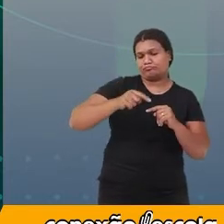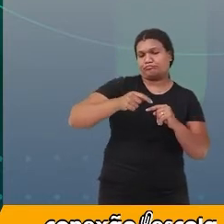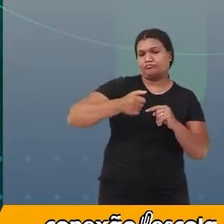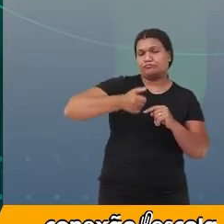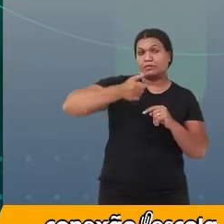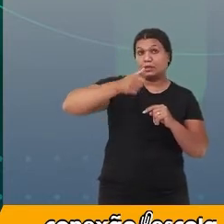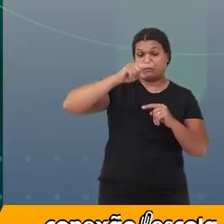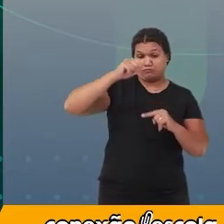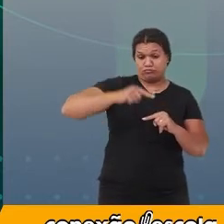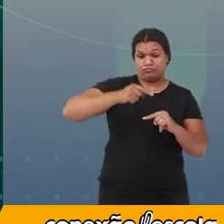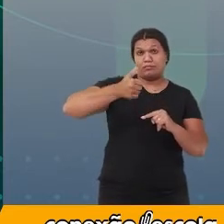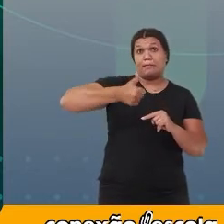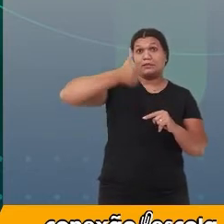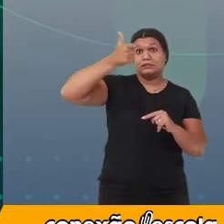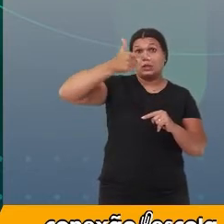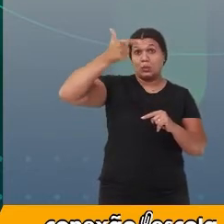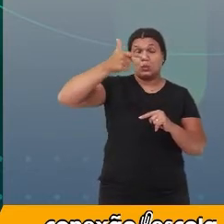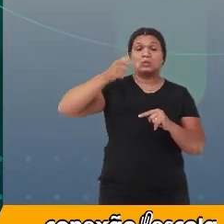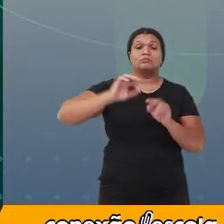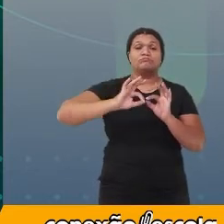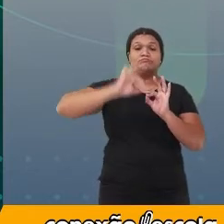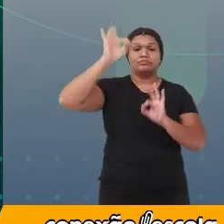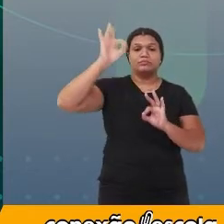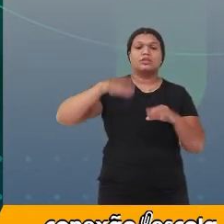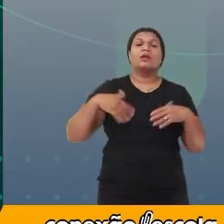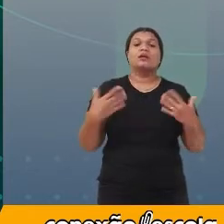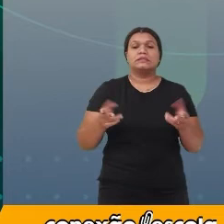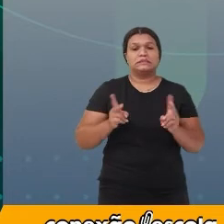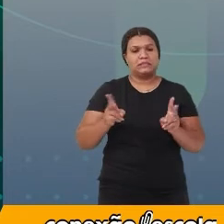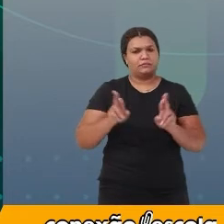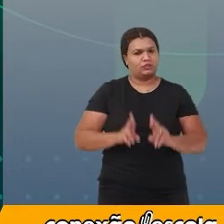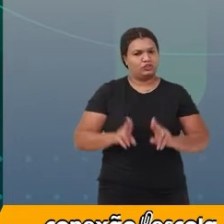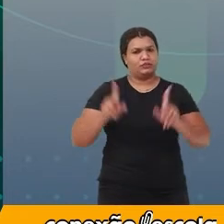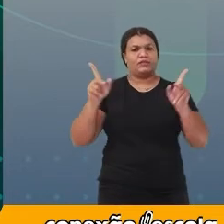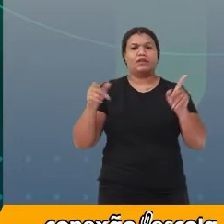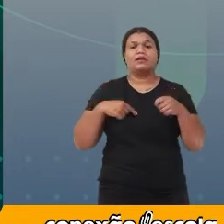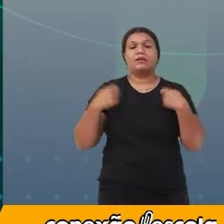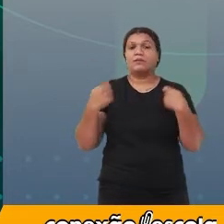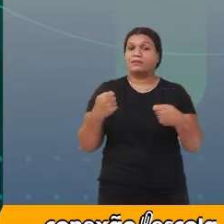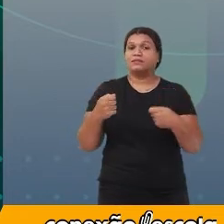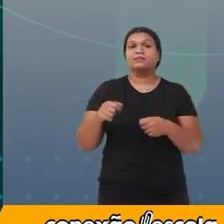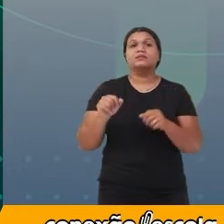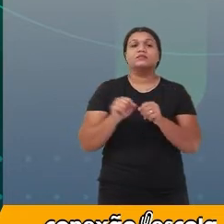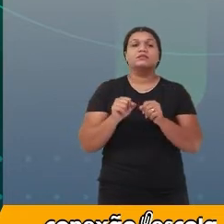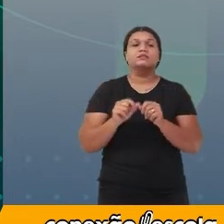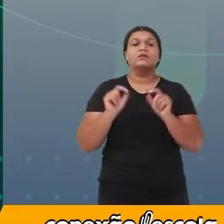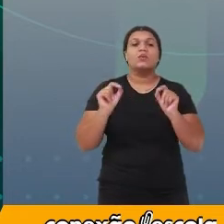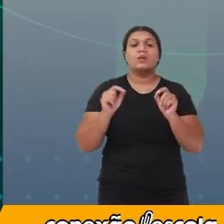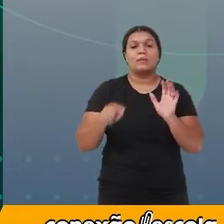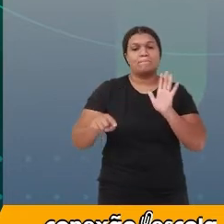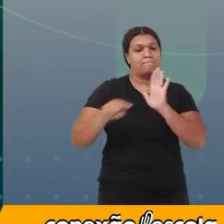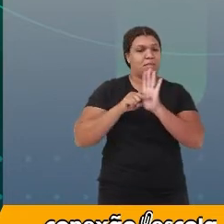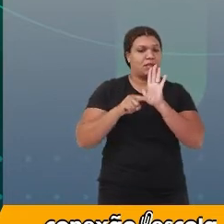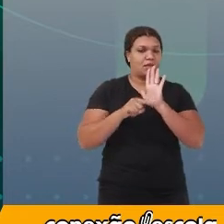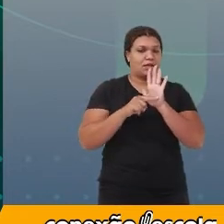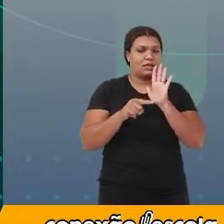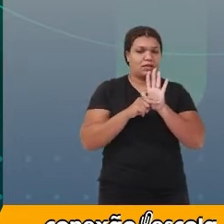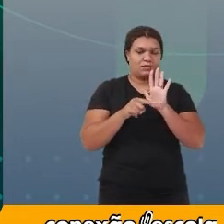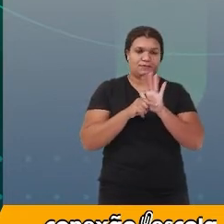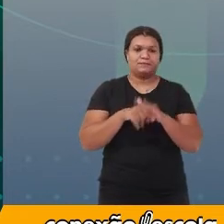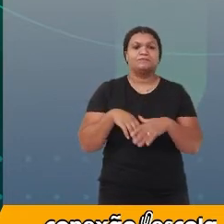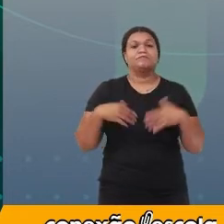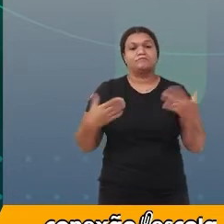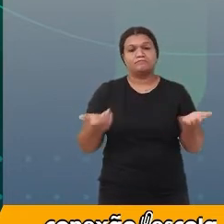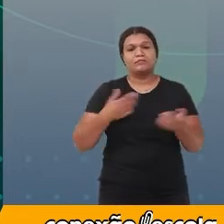Toda vez que envolve a questão da diferença, eu lembro que eu vou realizar uma subtração.